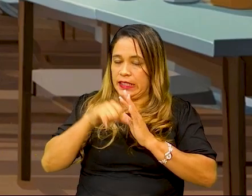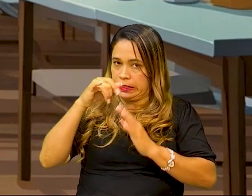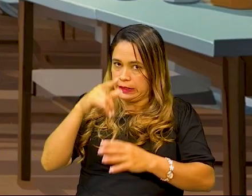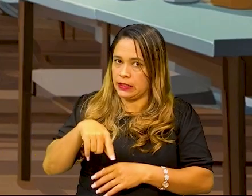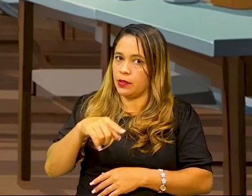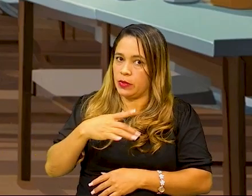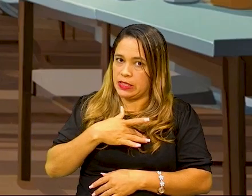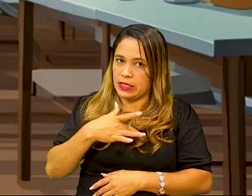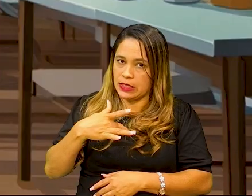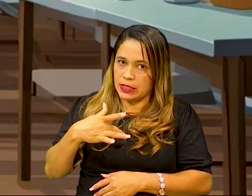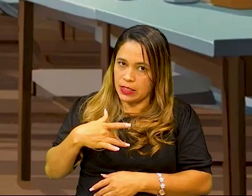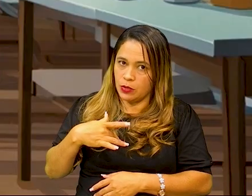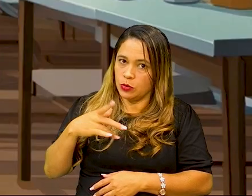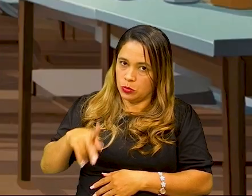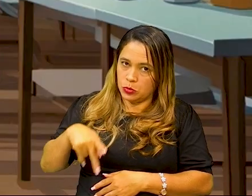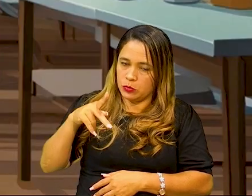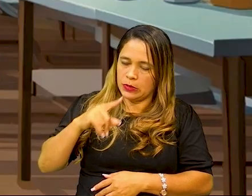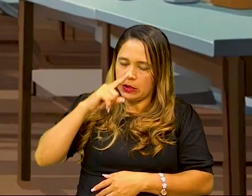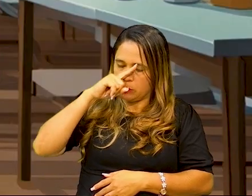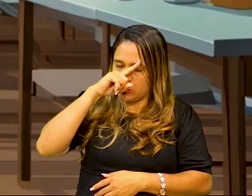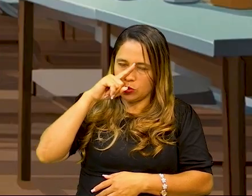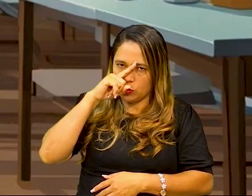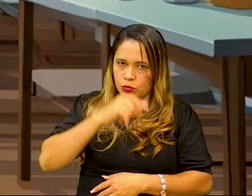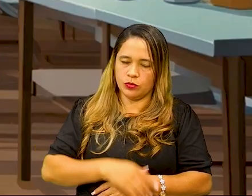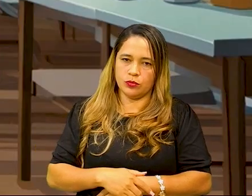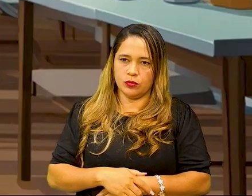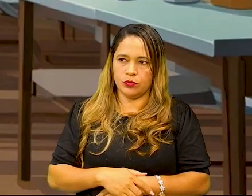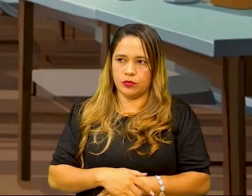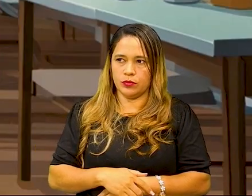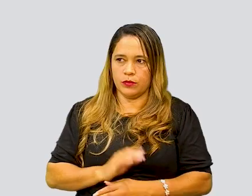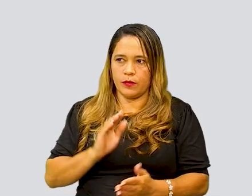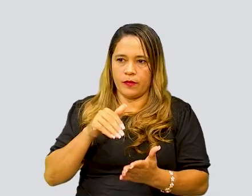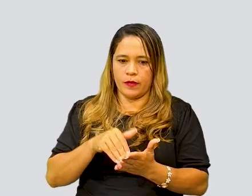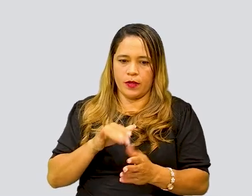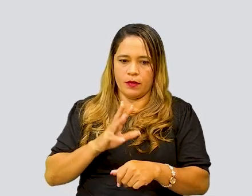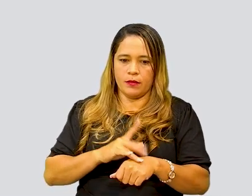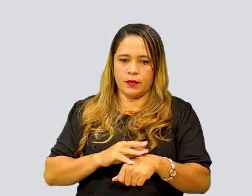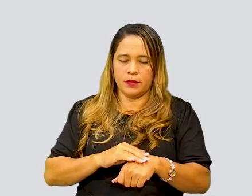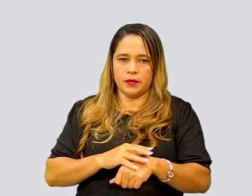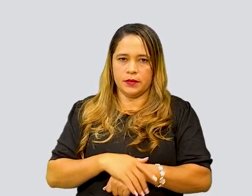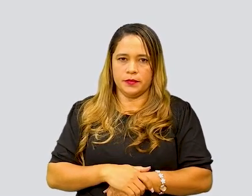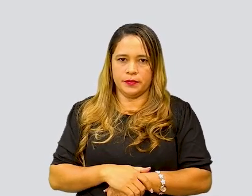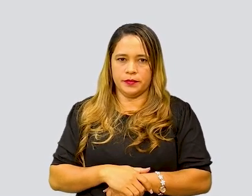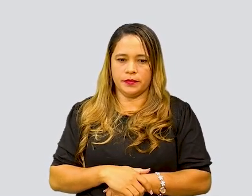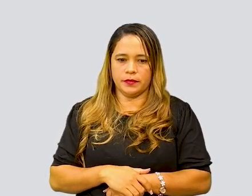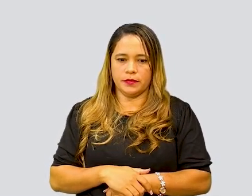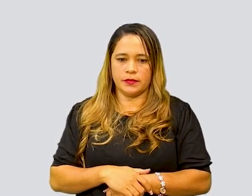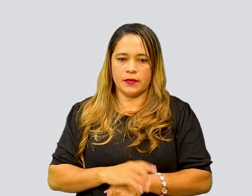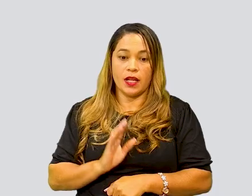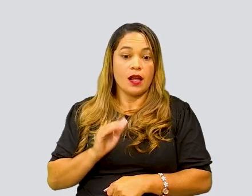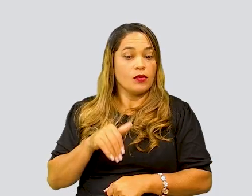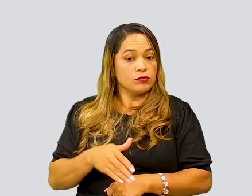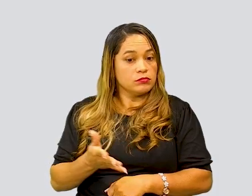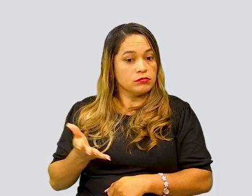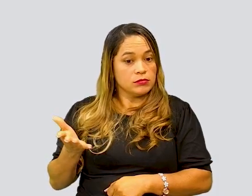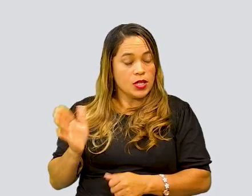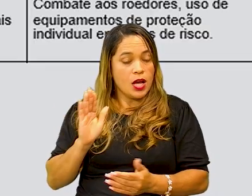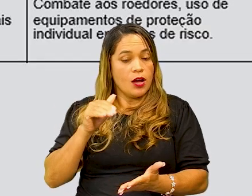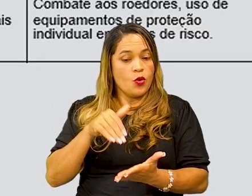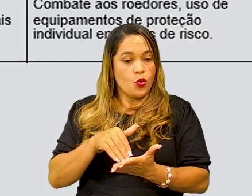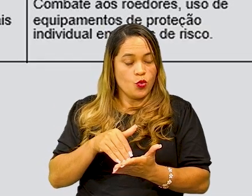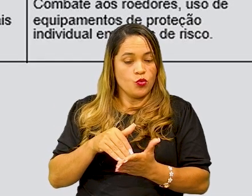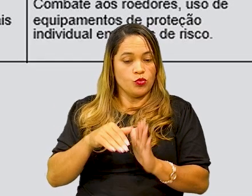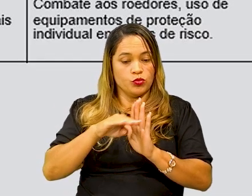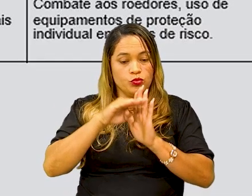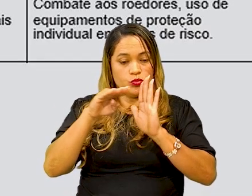saúde pública é um caso extremamente grave. Vamos para a última doença? Bora comigo para a tela, vamos lá. A nossa última doencinha de destaque para a nossa